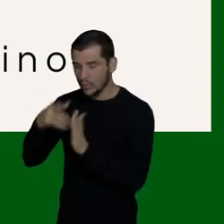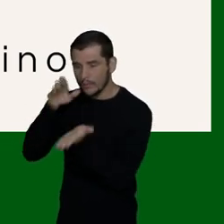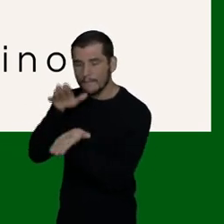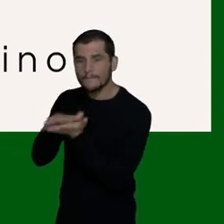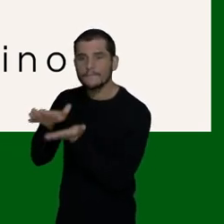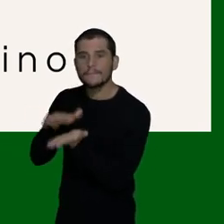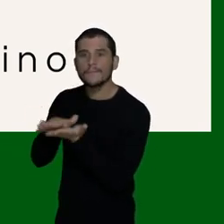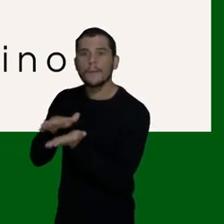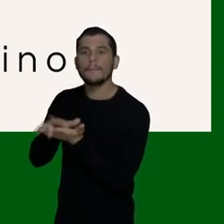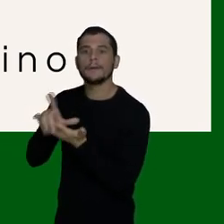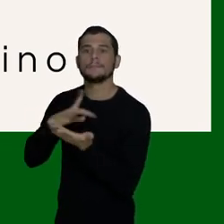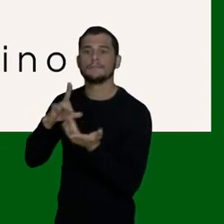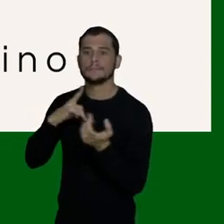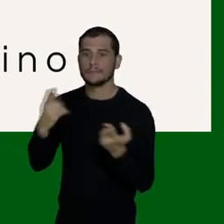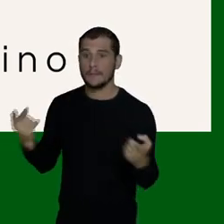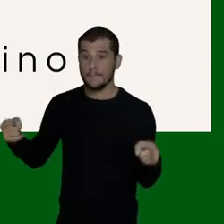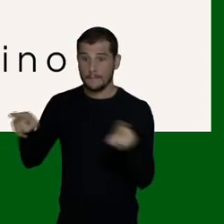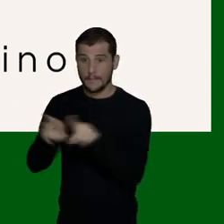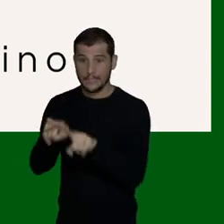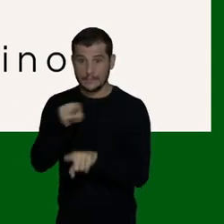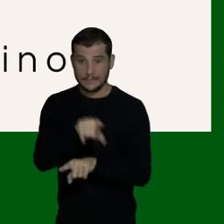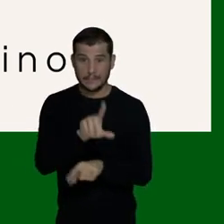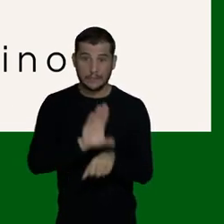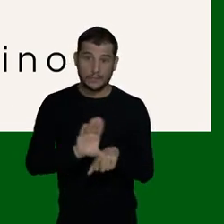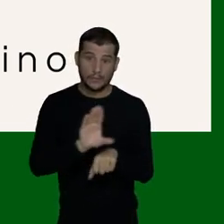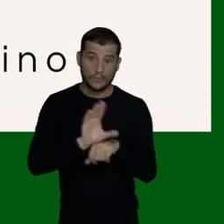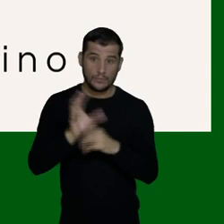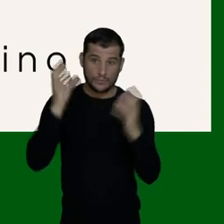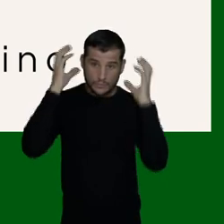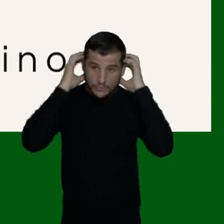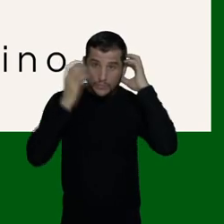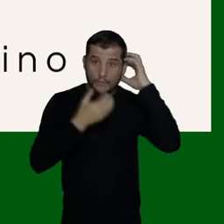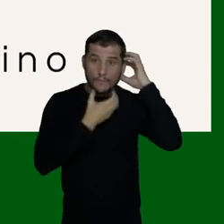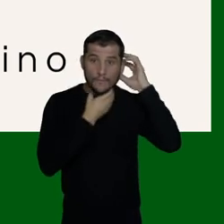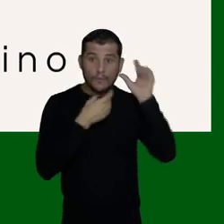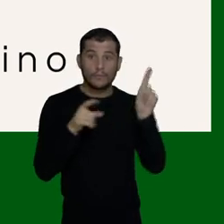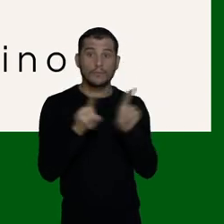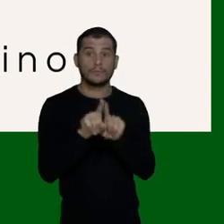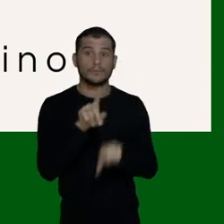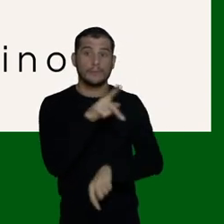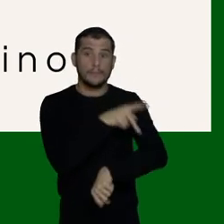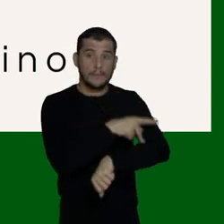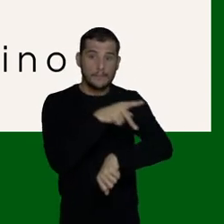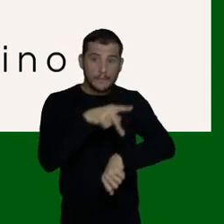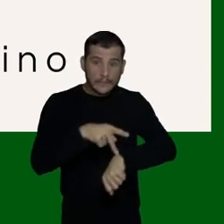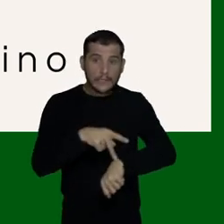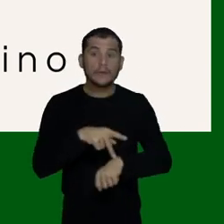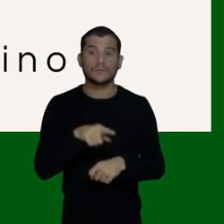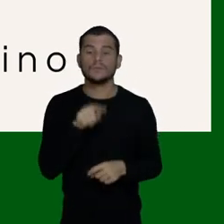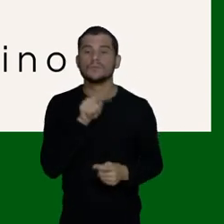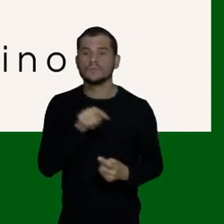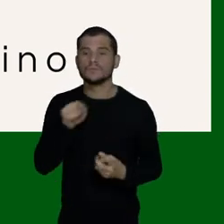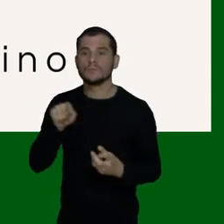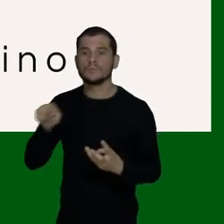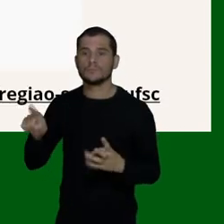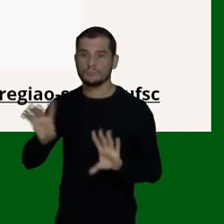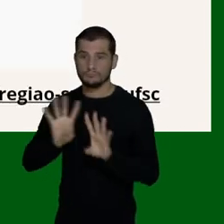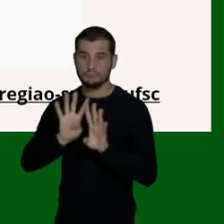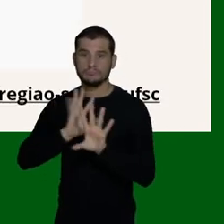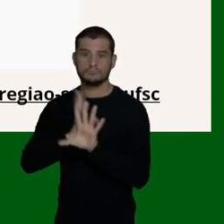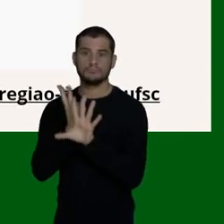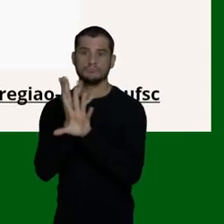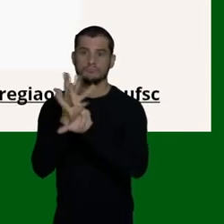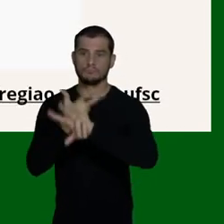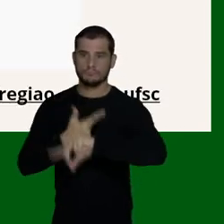parcerias com curso de fonodiologia de pedagogia da UFS compondo então uma equipe um pouco mais